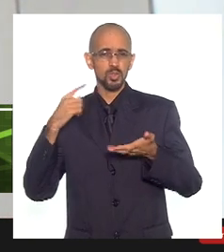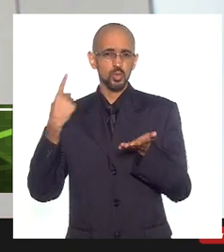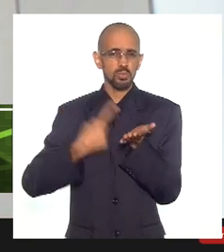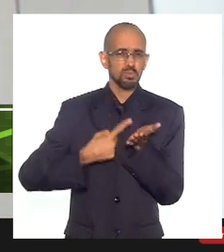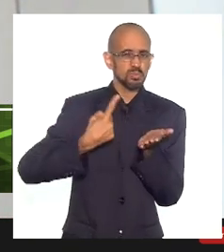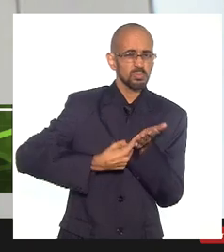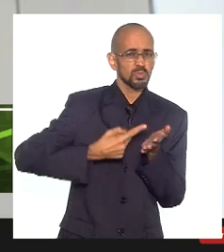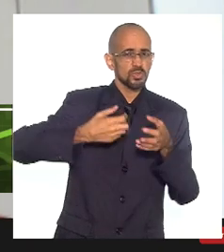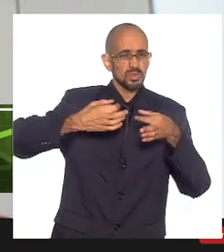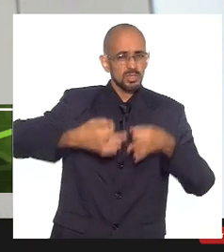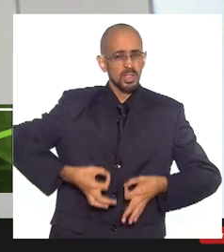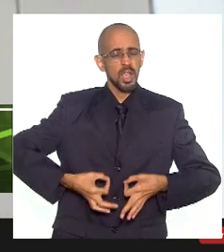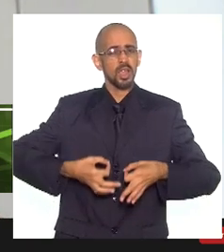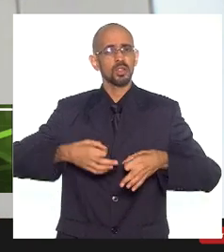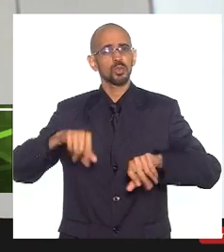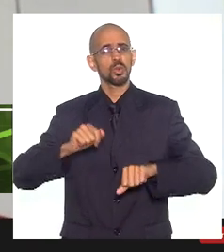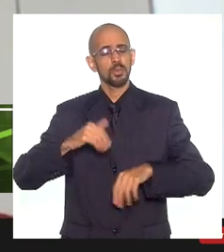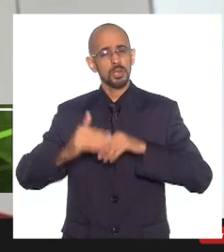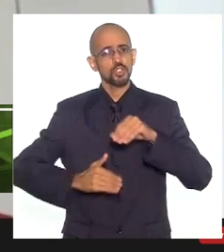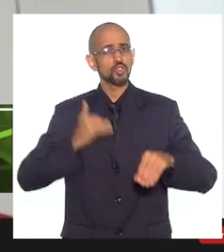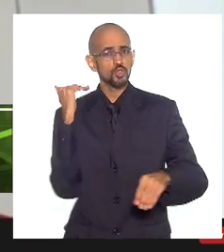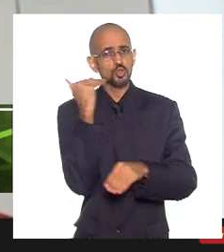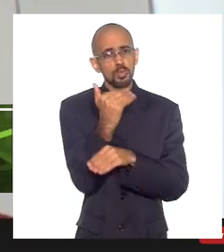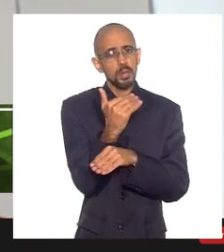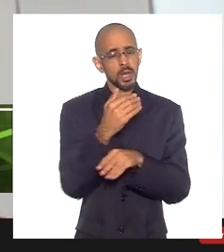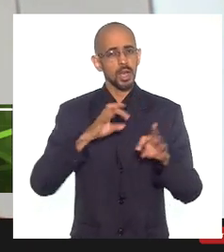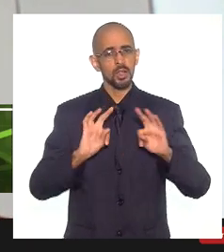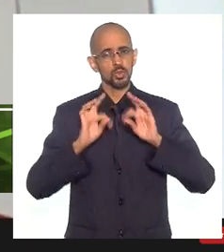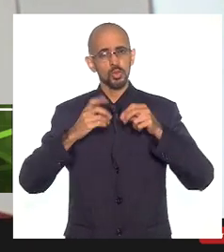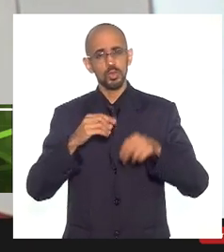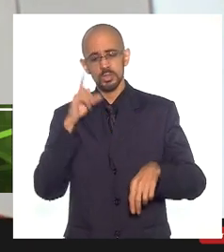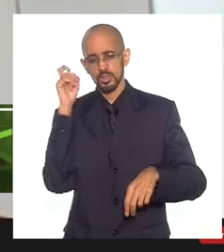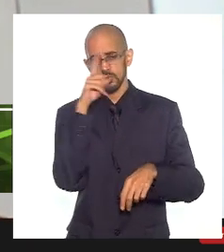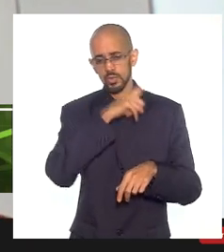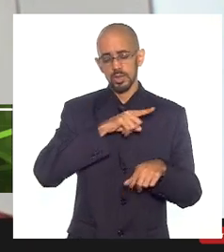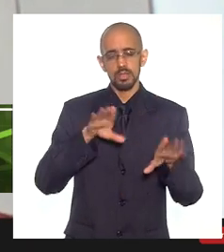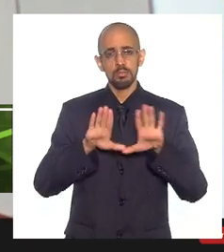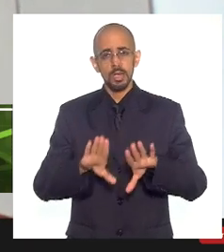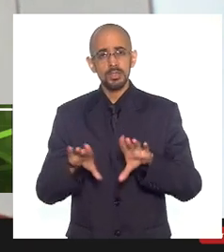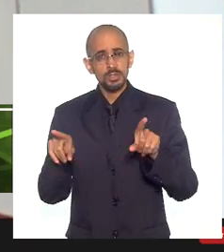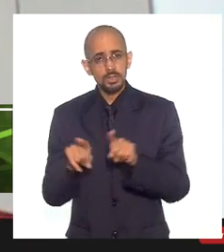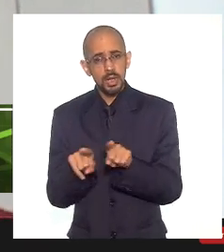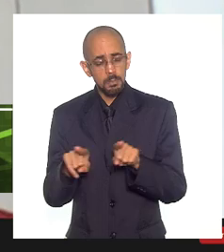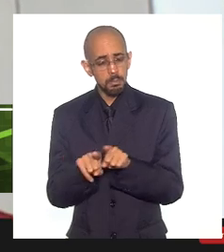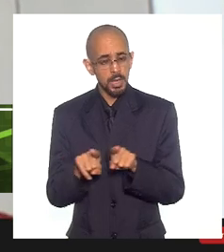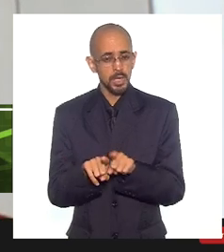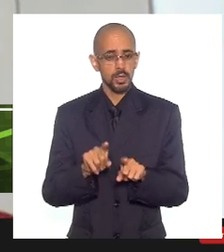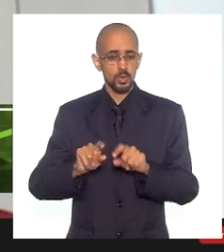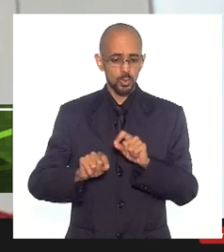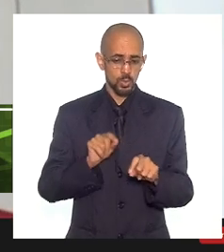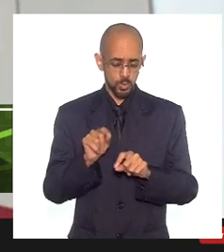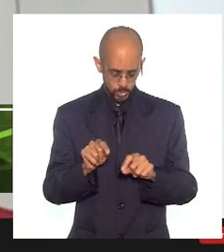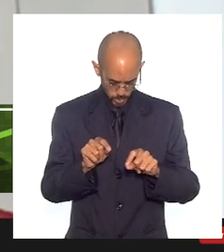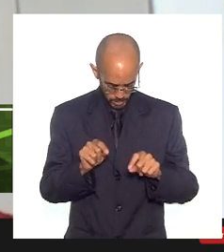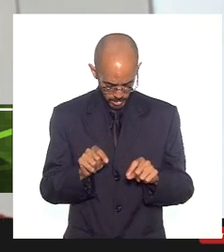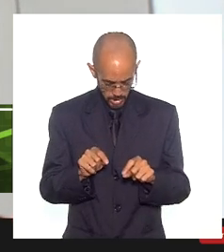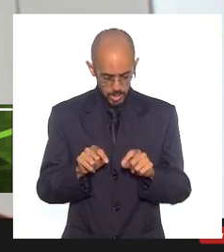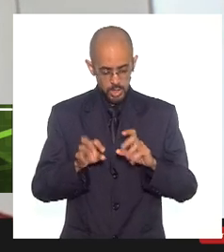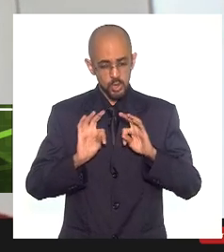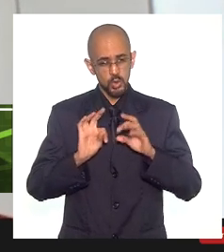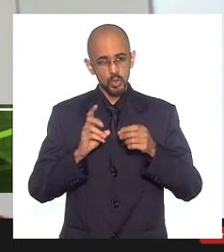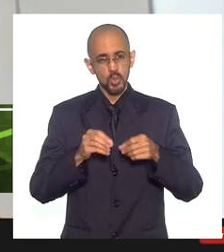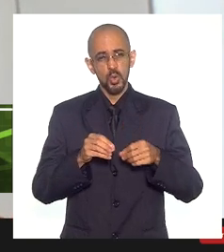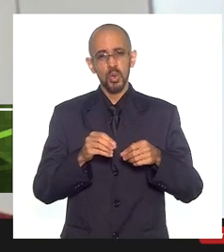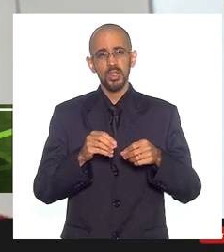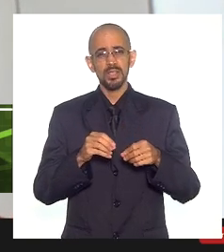não só o obscurantismo que nesse momento tomou conta do país, mas também toda essa lógica da